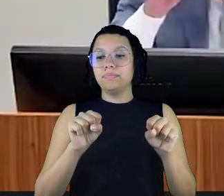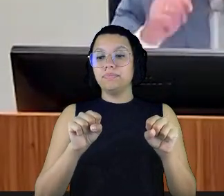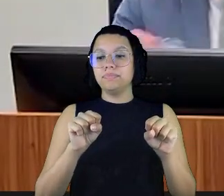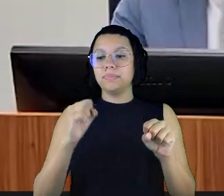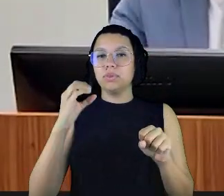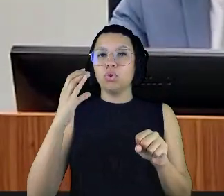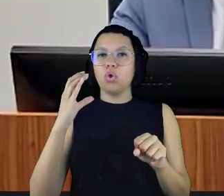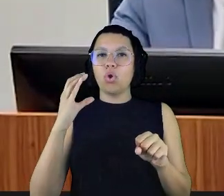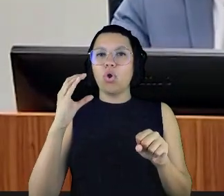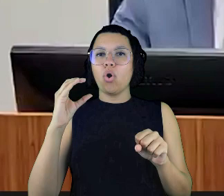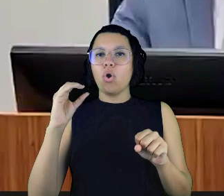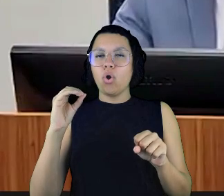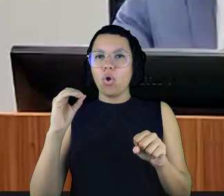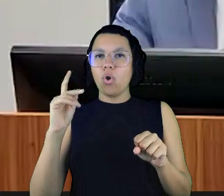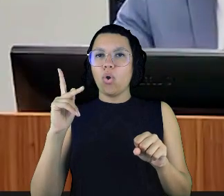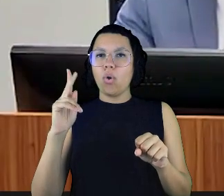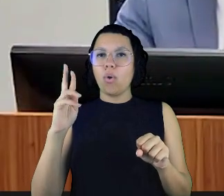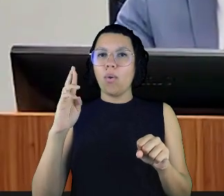que está